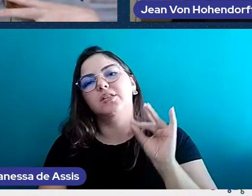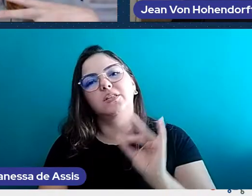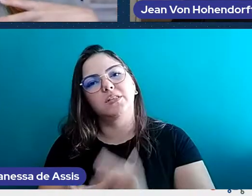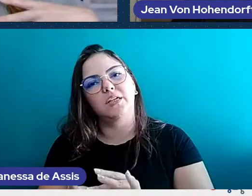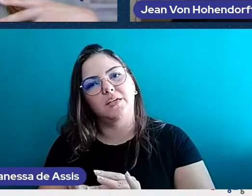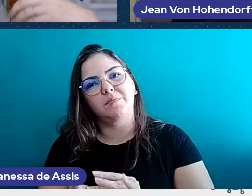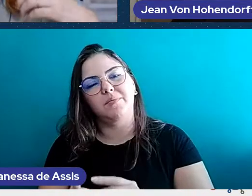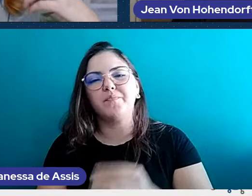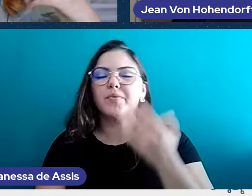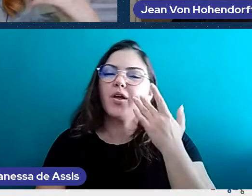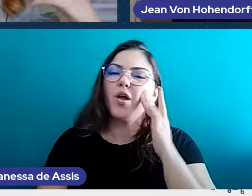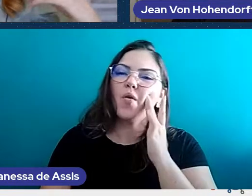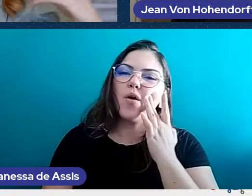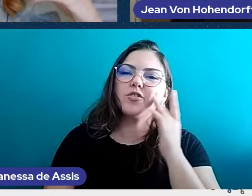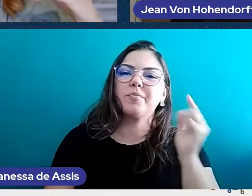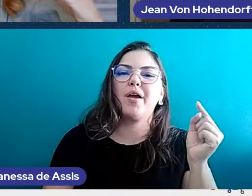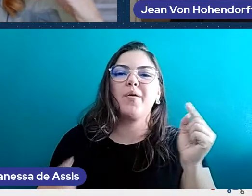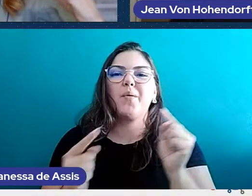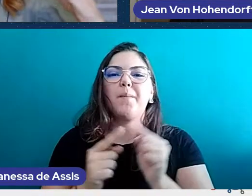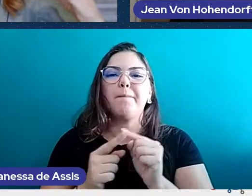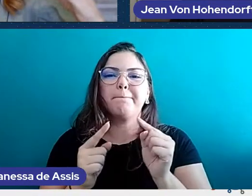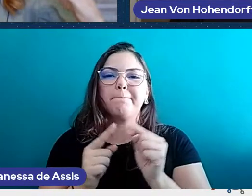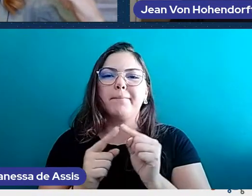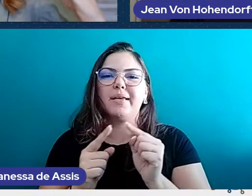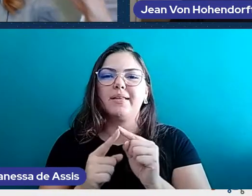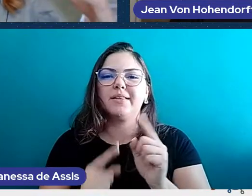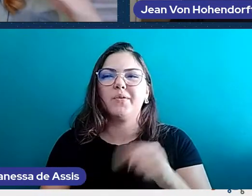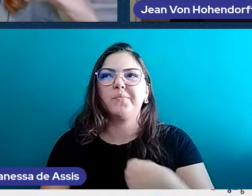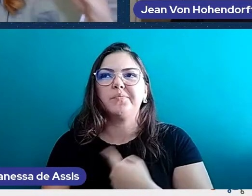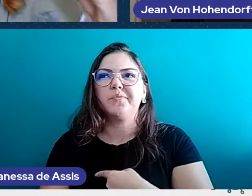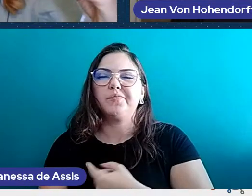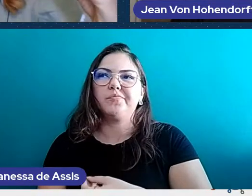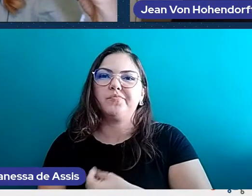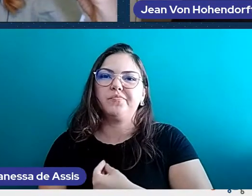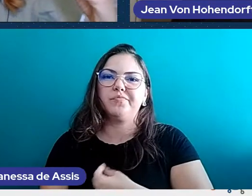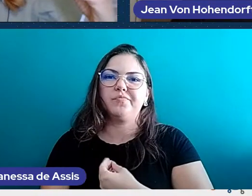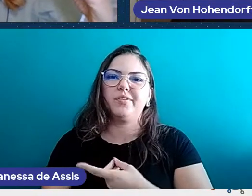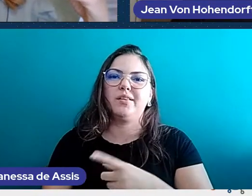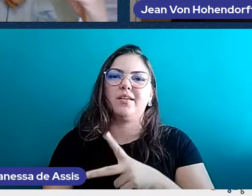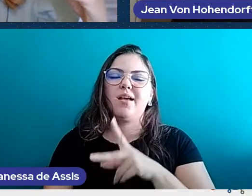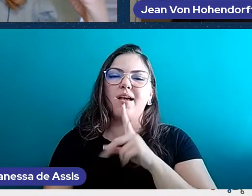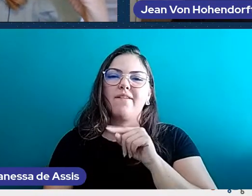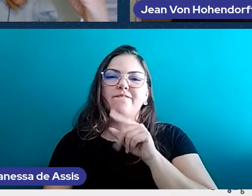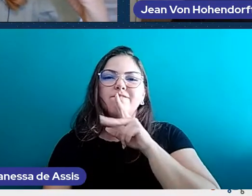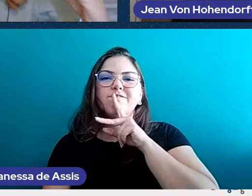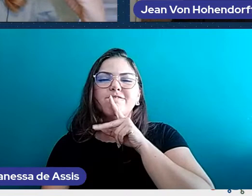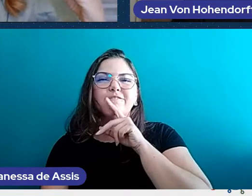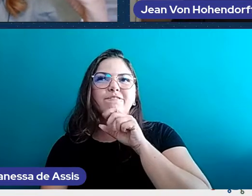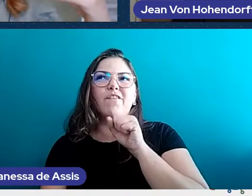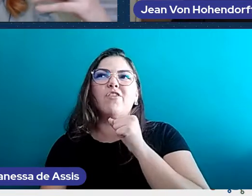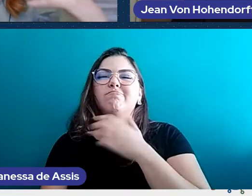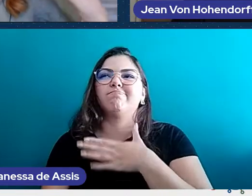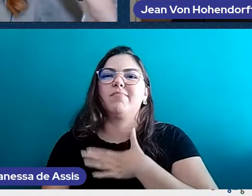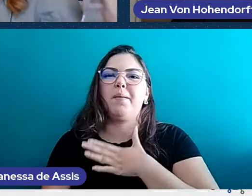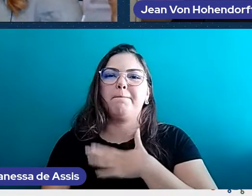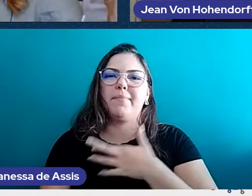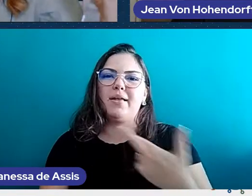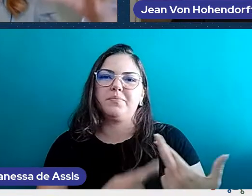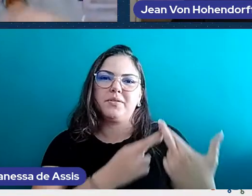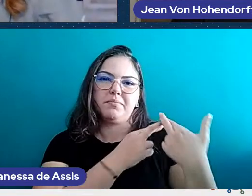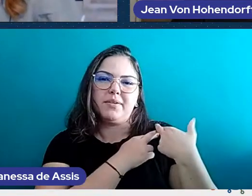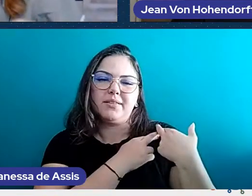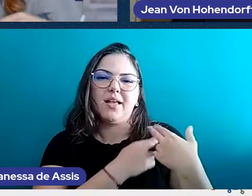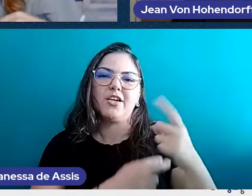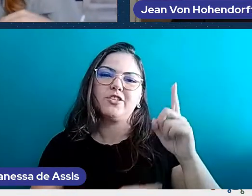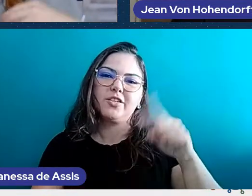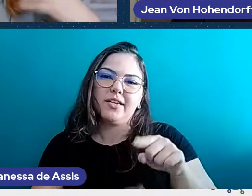o nosso fazer, e assim, eu encontro aí um link muito forte com uma das nossas atribuições, que é a pesquisa bibliográfica,